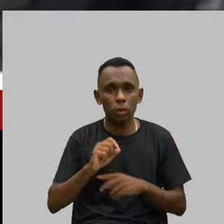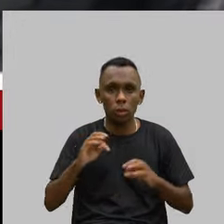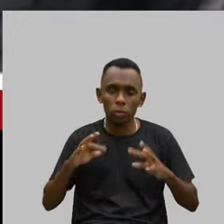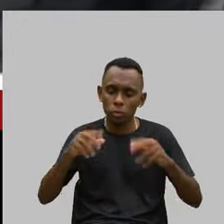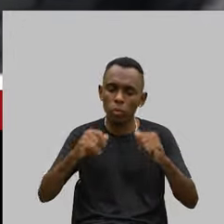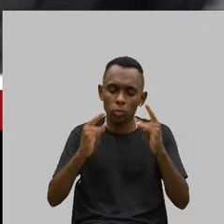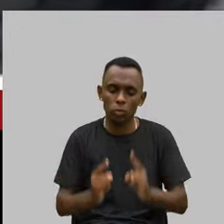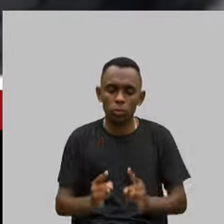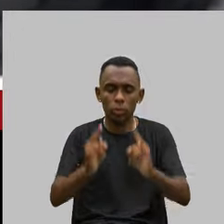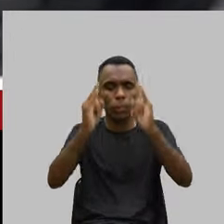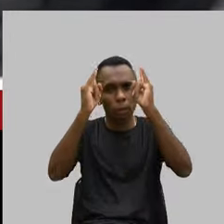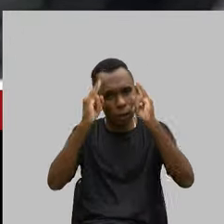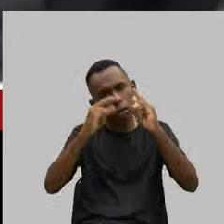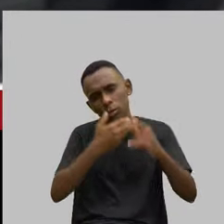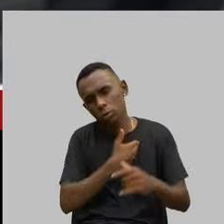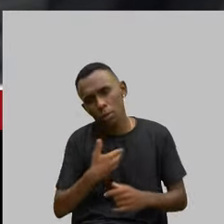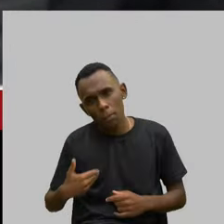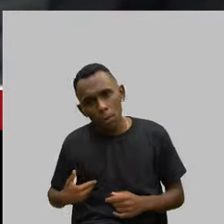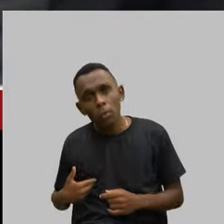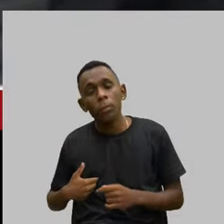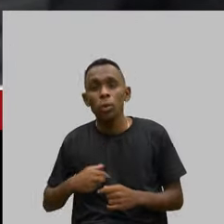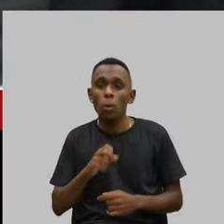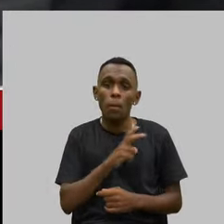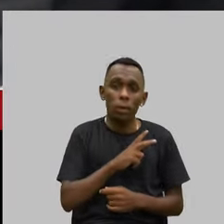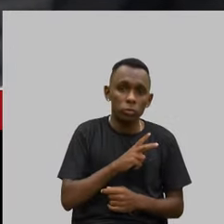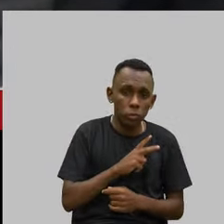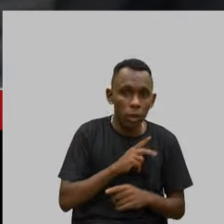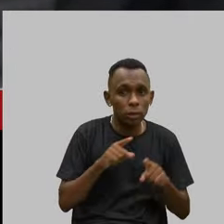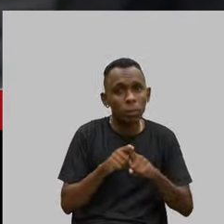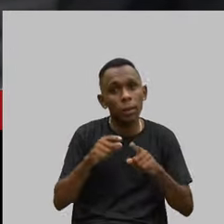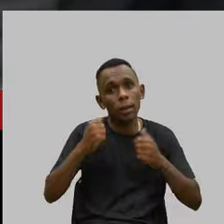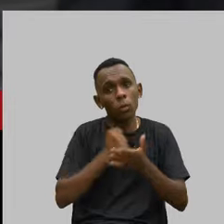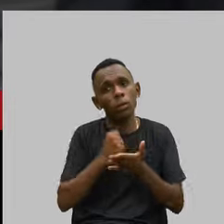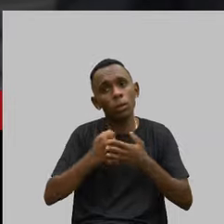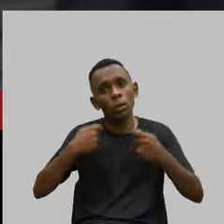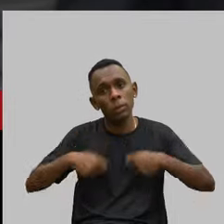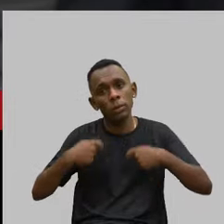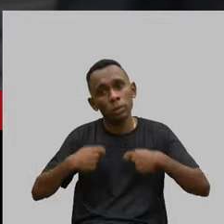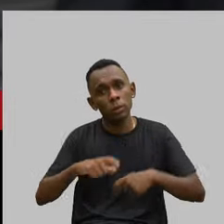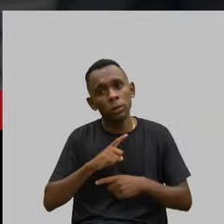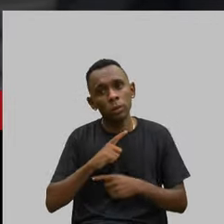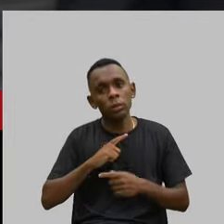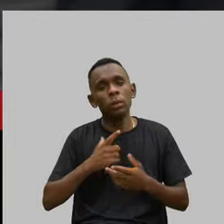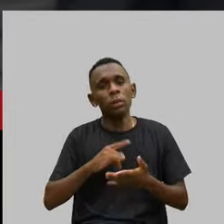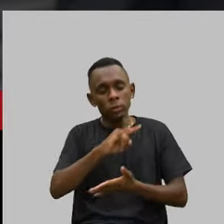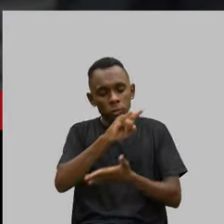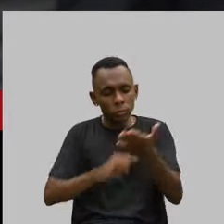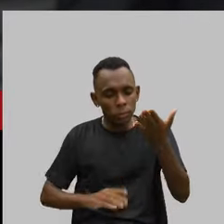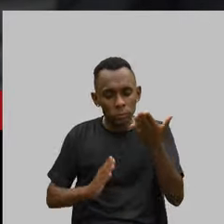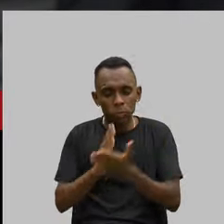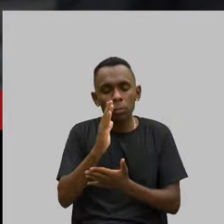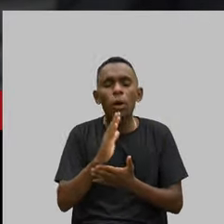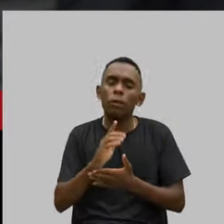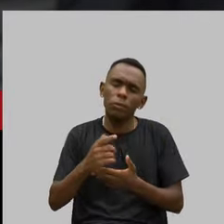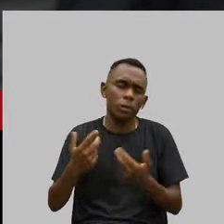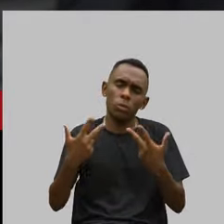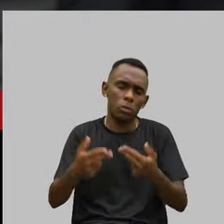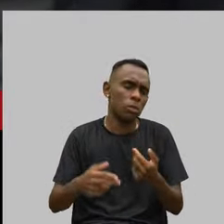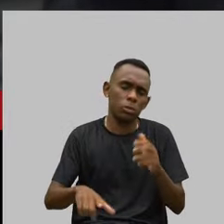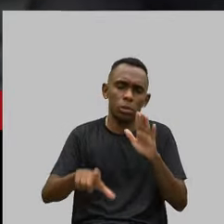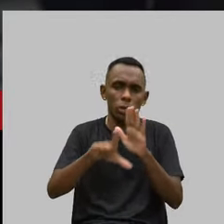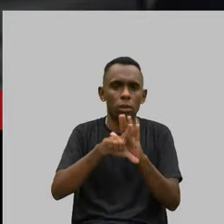prédios públicos e não públicos precisam contratar para ter aqu aquela licença Conforme a lei municipal para poder ser